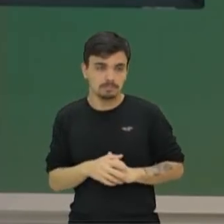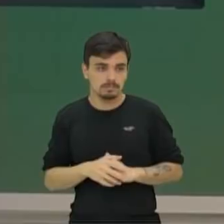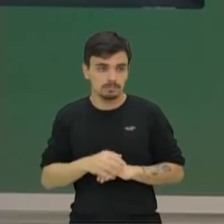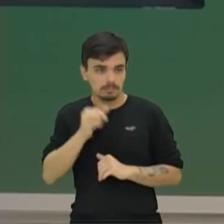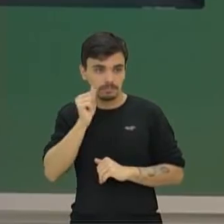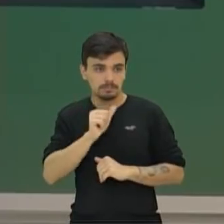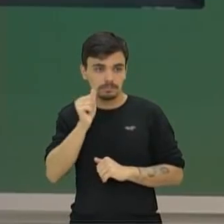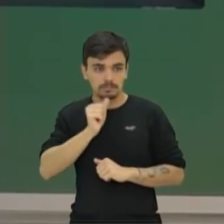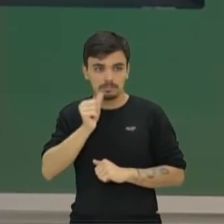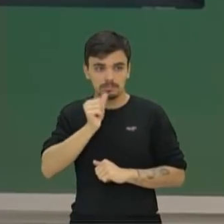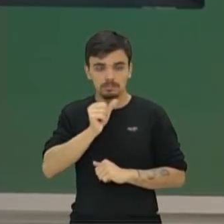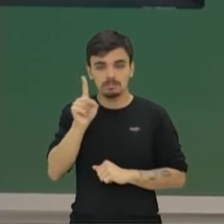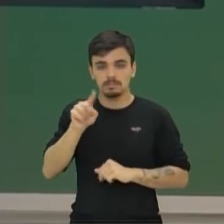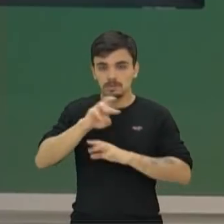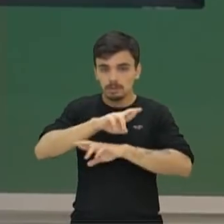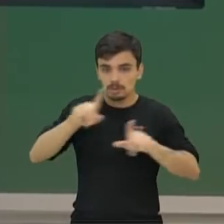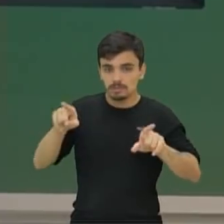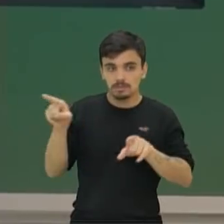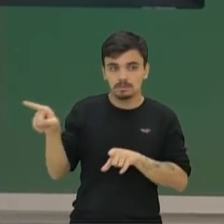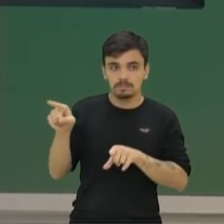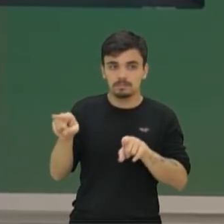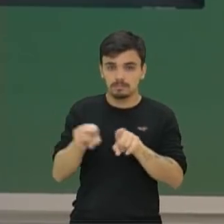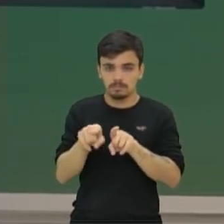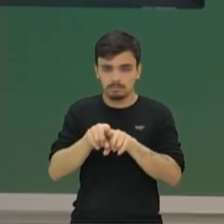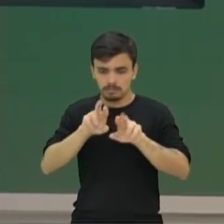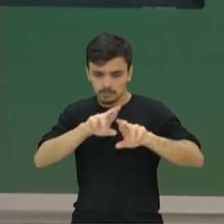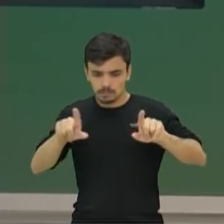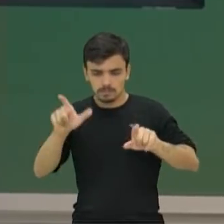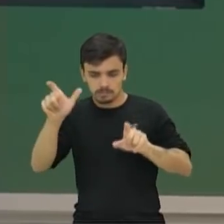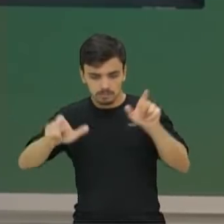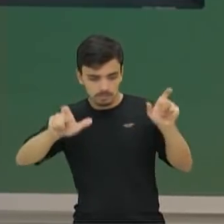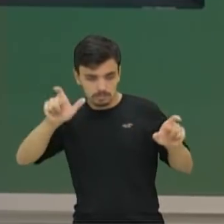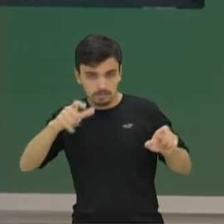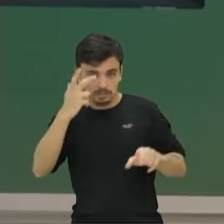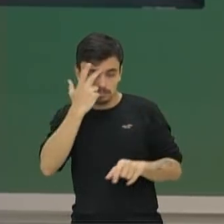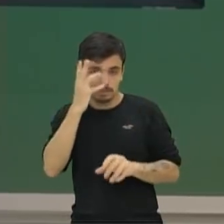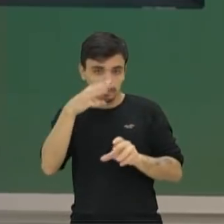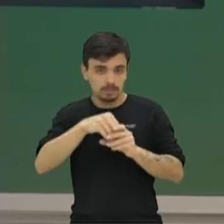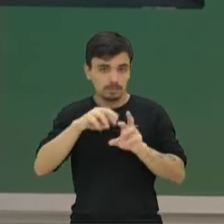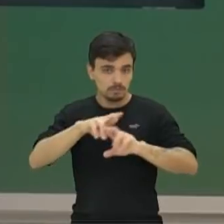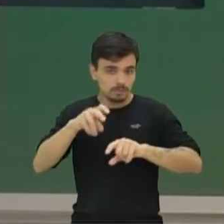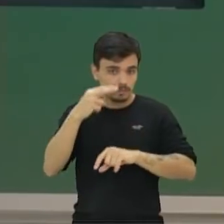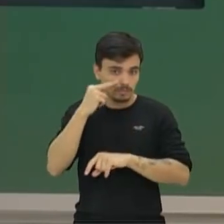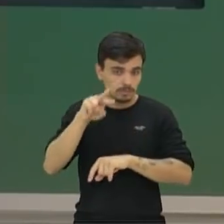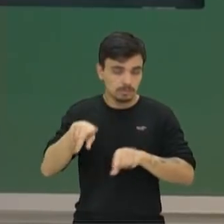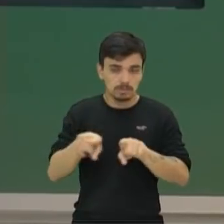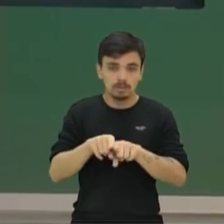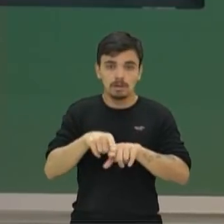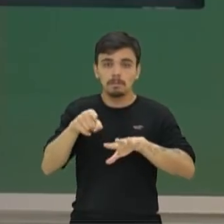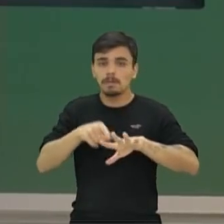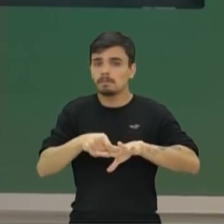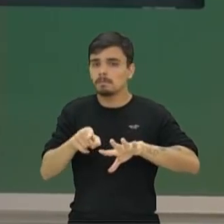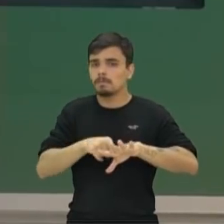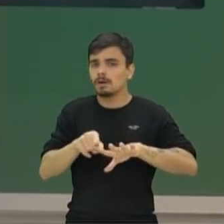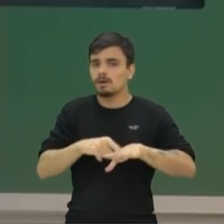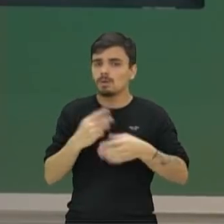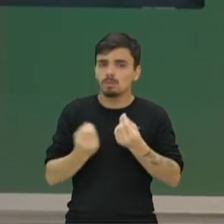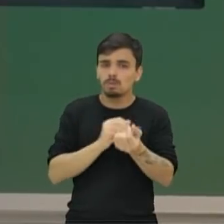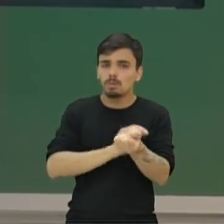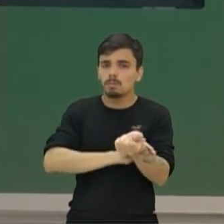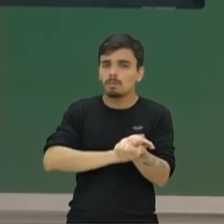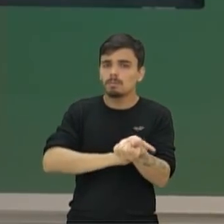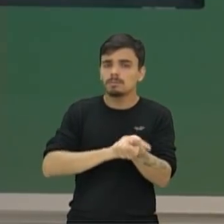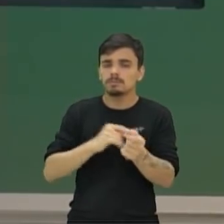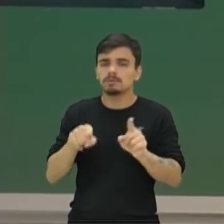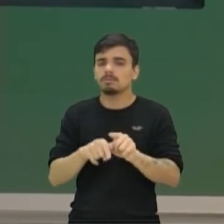dela é diferente, o olhar dele é diferente. Né? Olha o detalhe, os pés, a musculatura, o detalhe